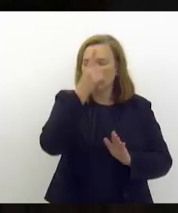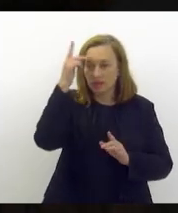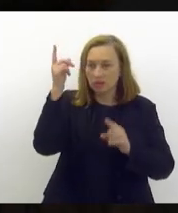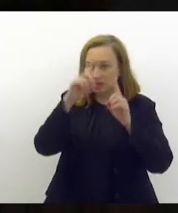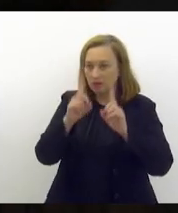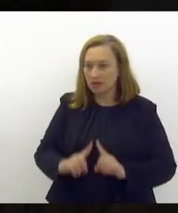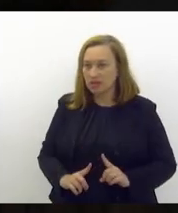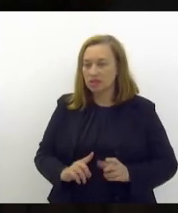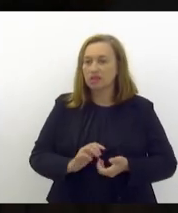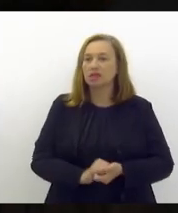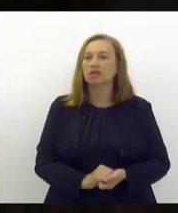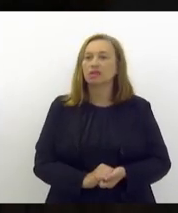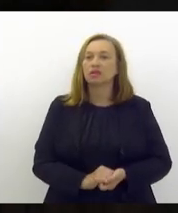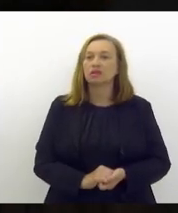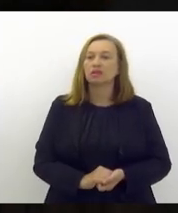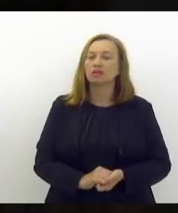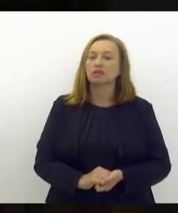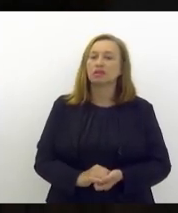Deficiência,